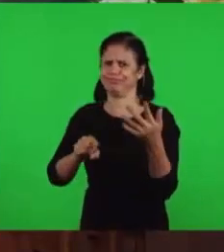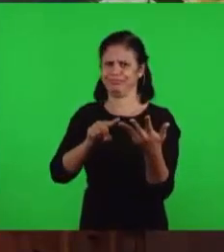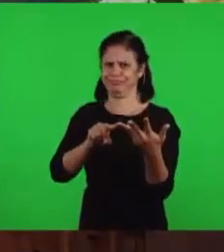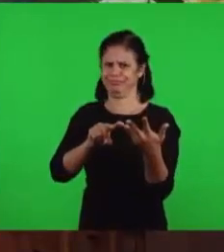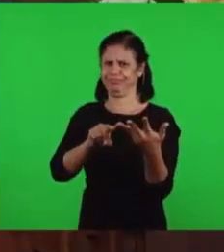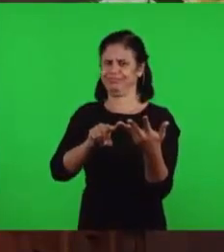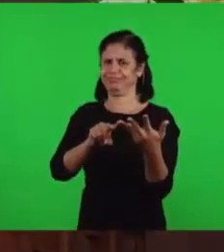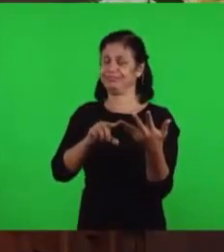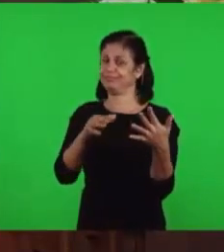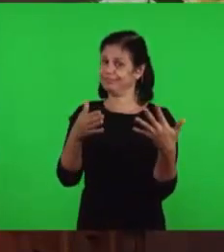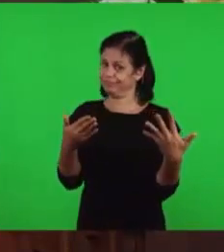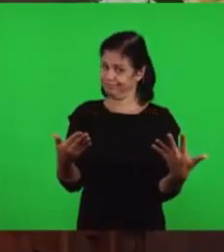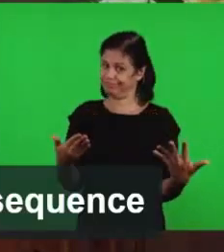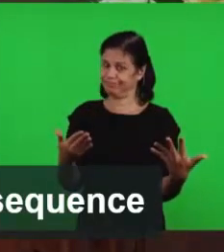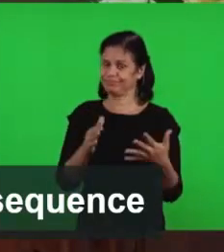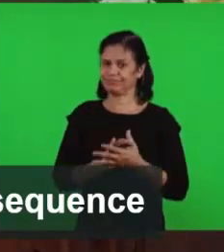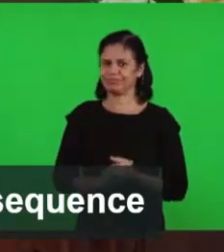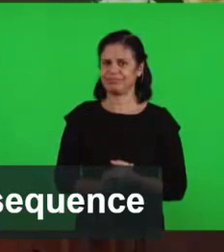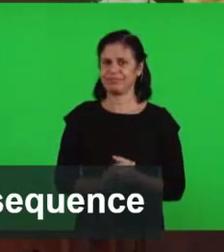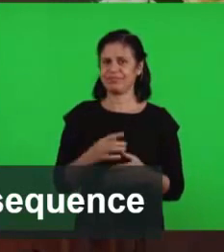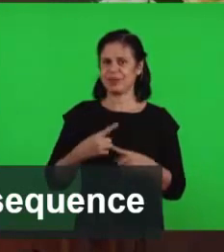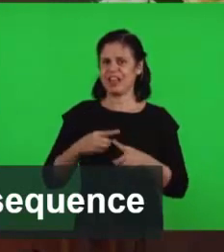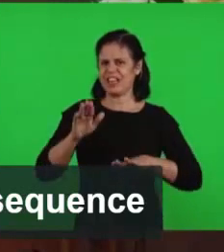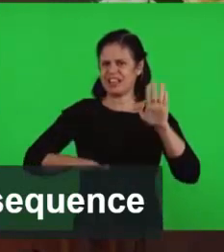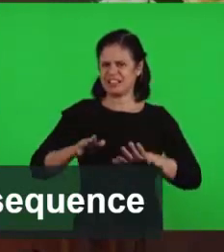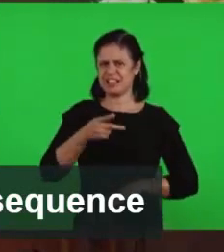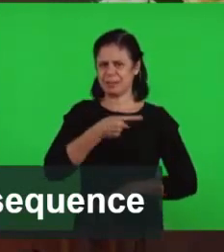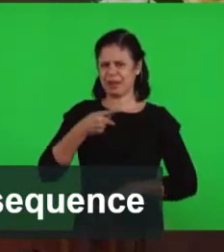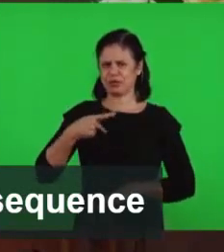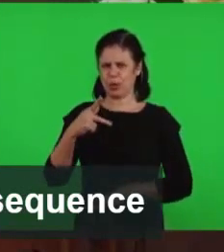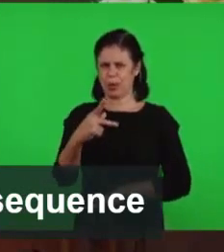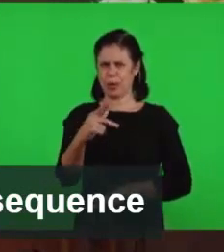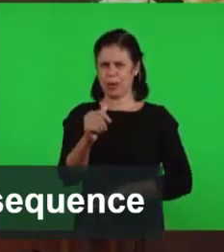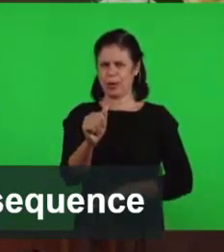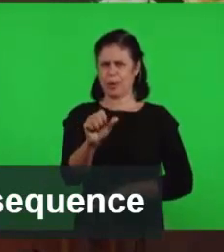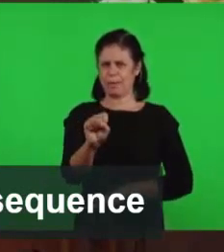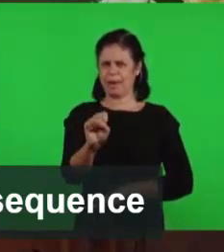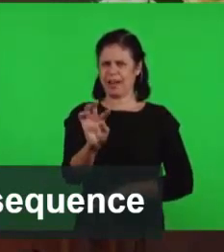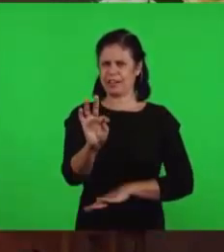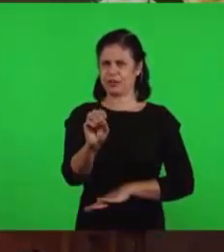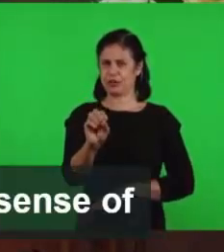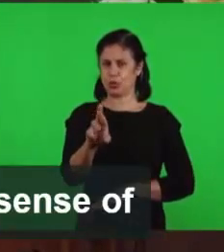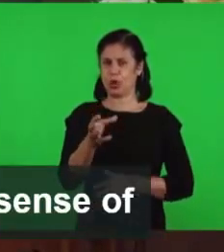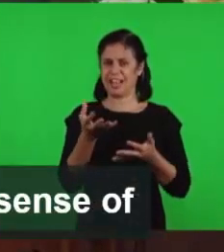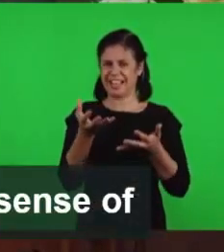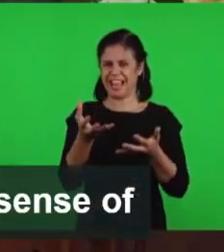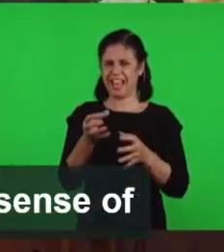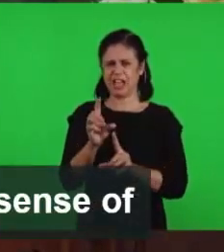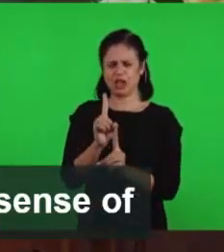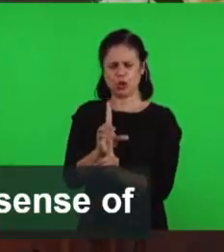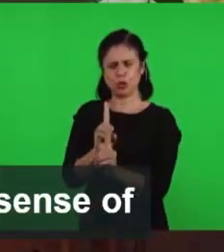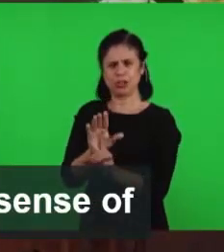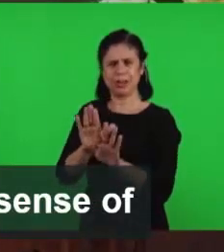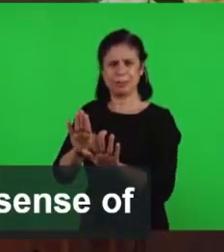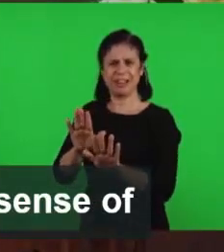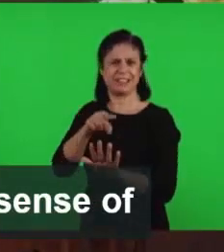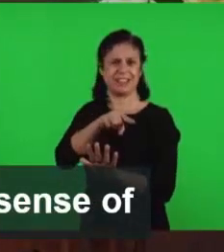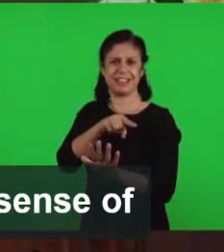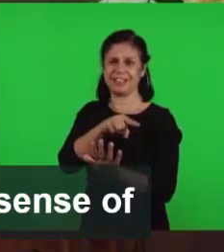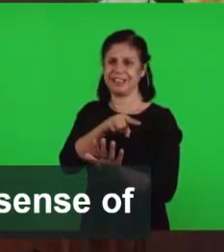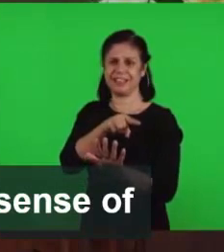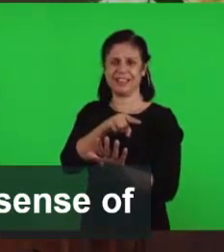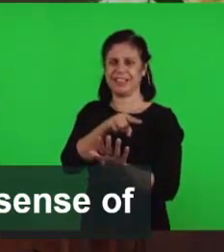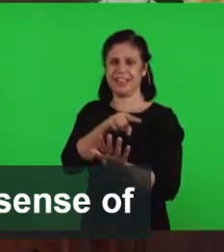esse argumento para querer doutrinar mas ele não tem sequência não é sequência Então ele